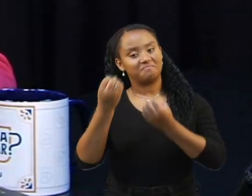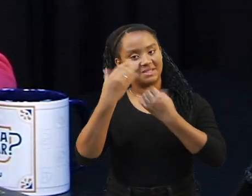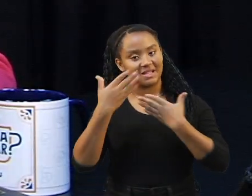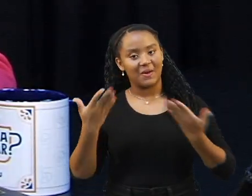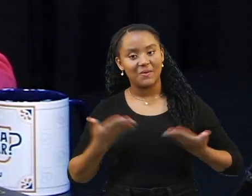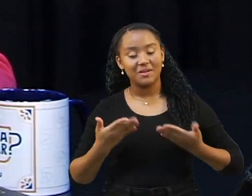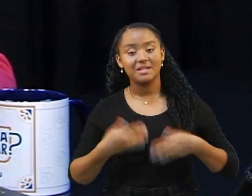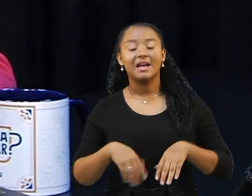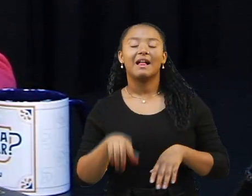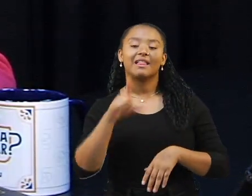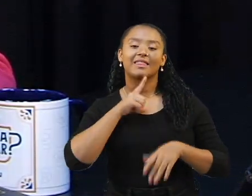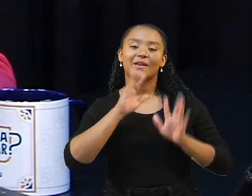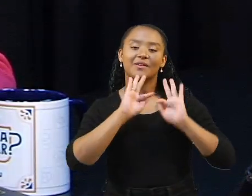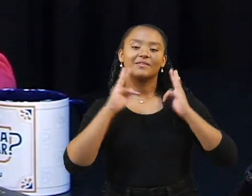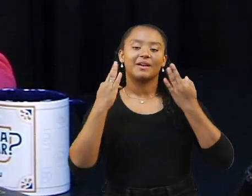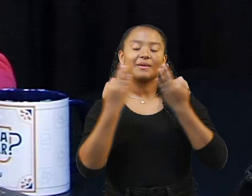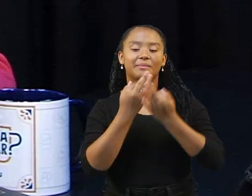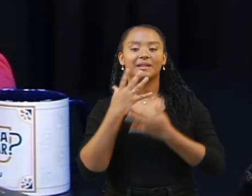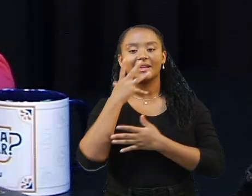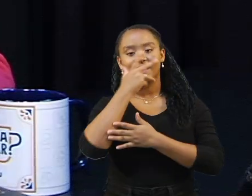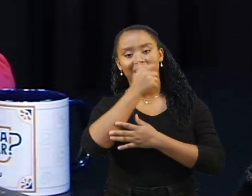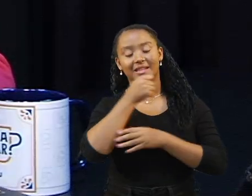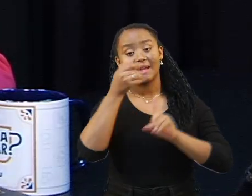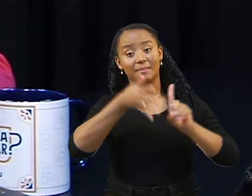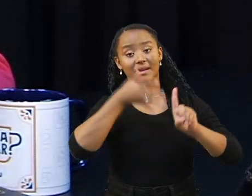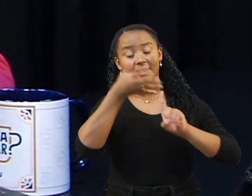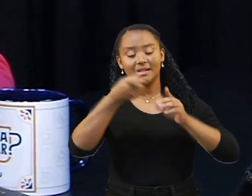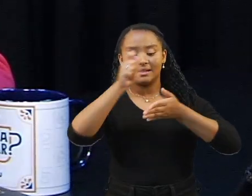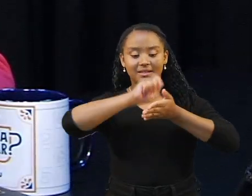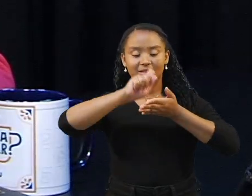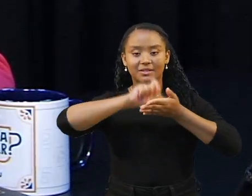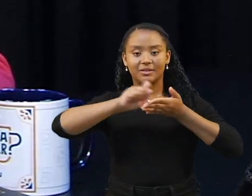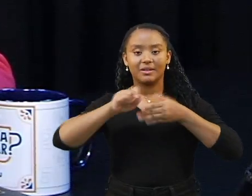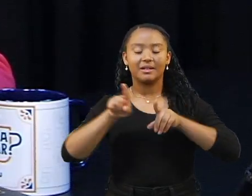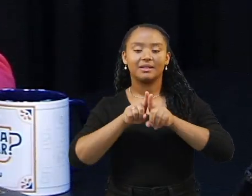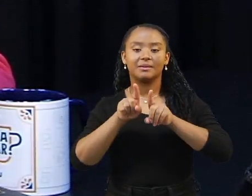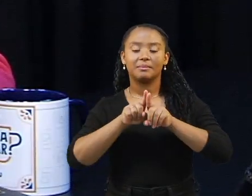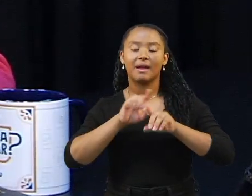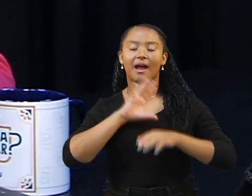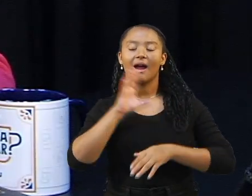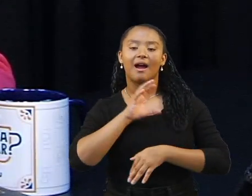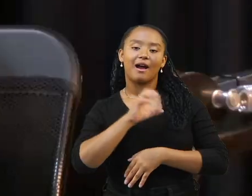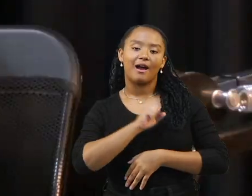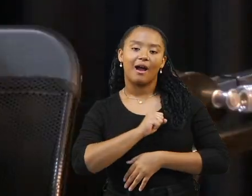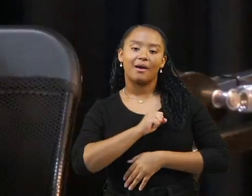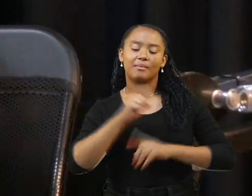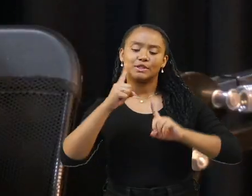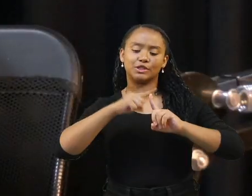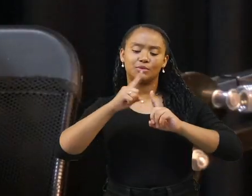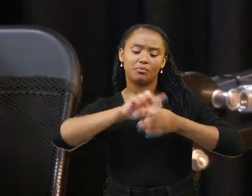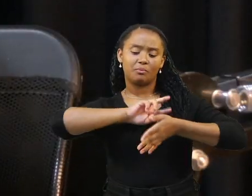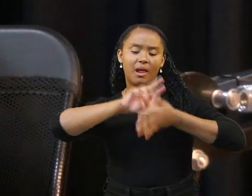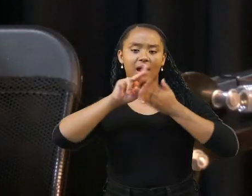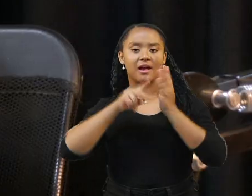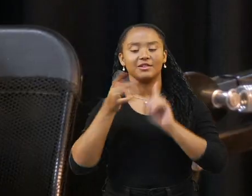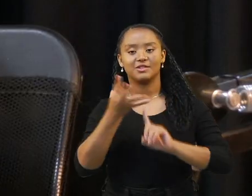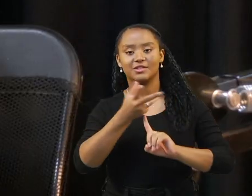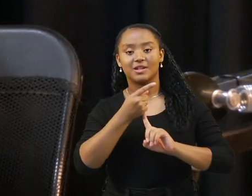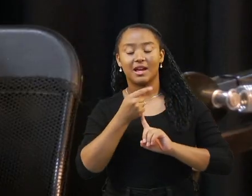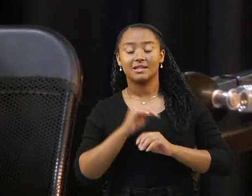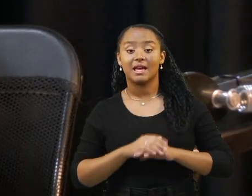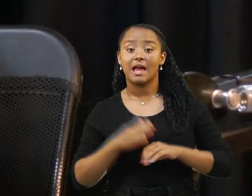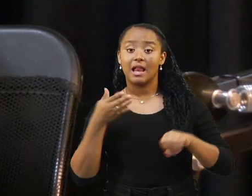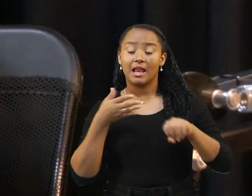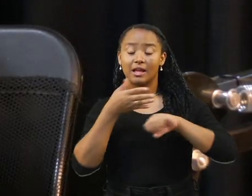família linda, canta e borda, é palestrante, escritora e ama todo tipo de arte. Egressa da UFO, ela